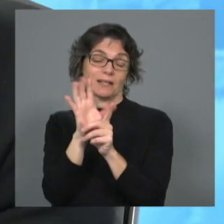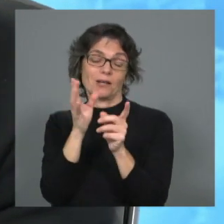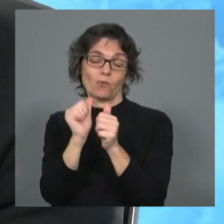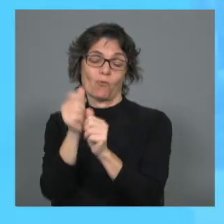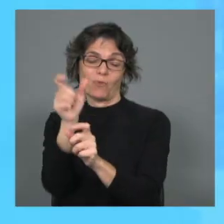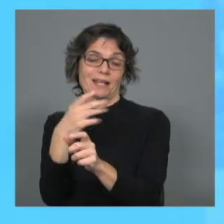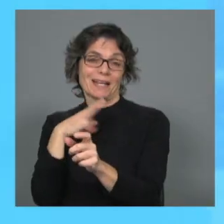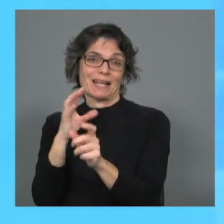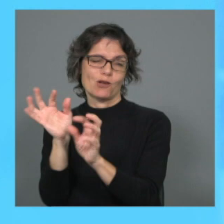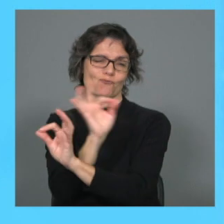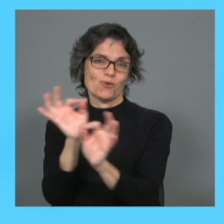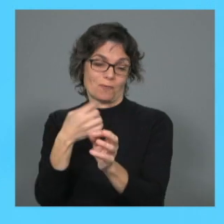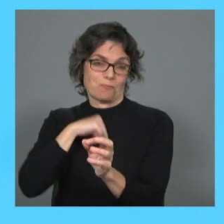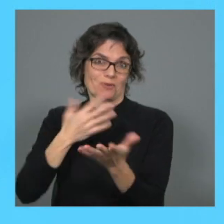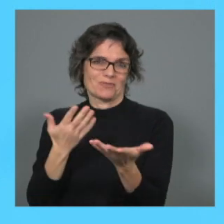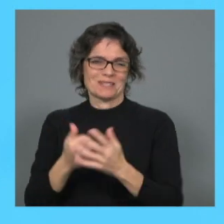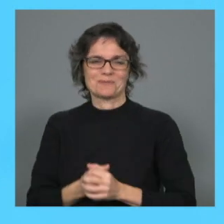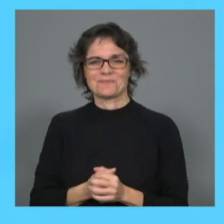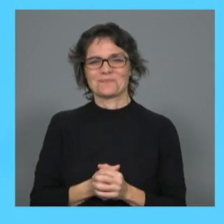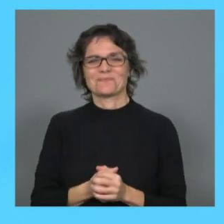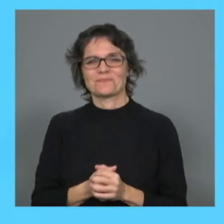quase no fim, temos apenas alguns minutos, mas